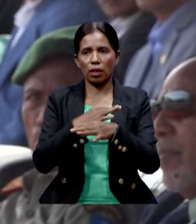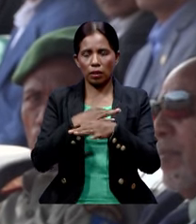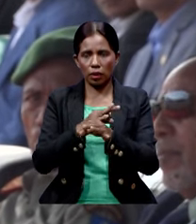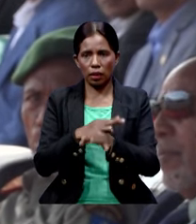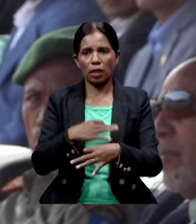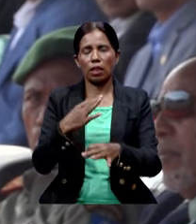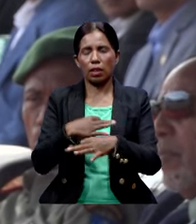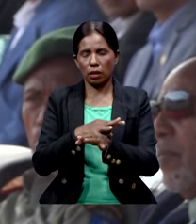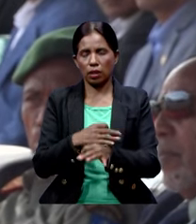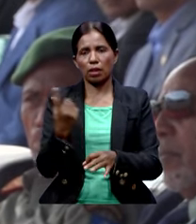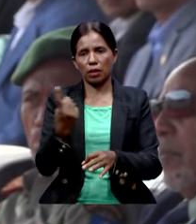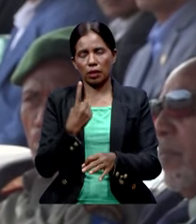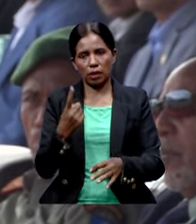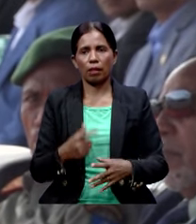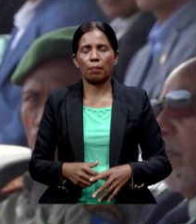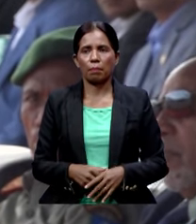Manutenção.